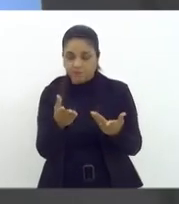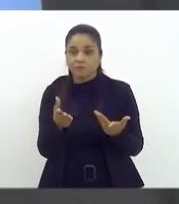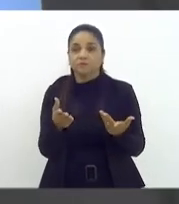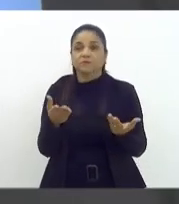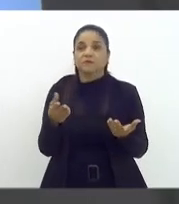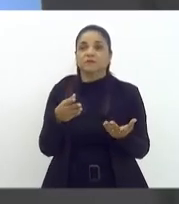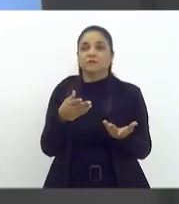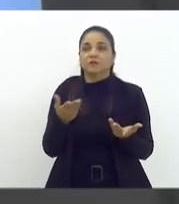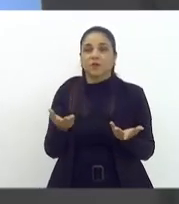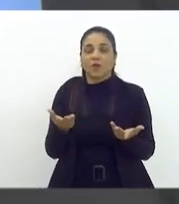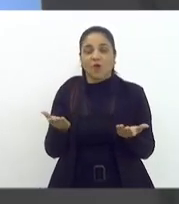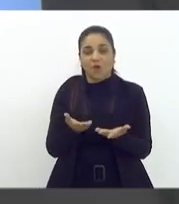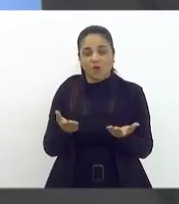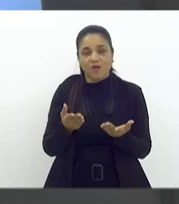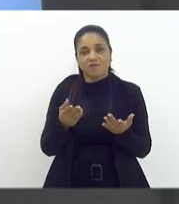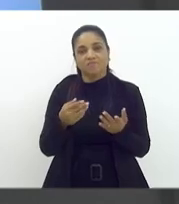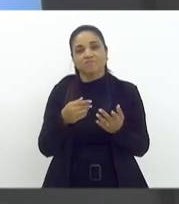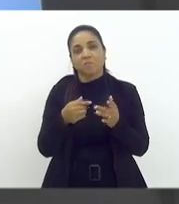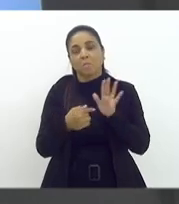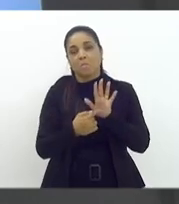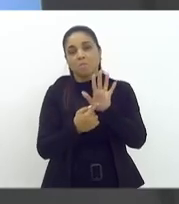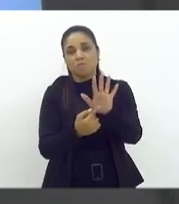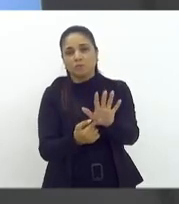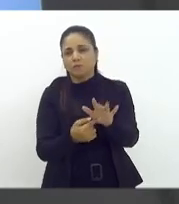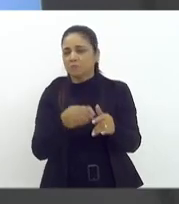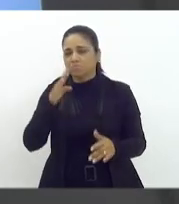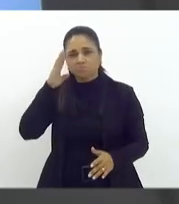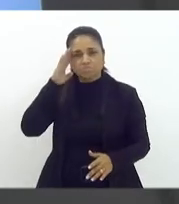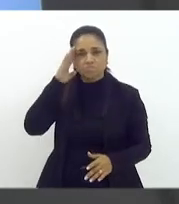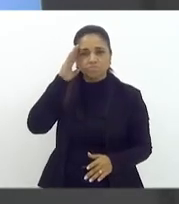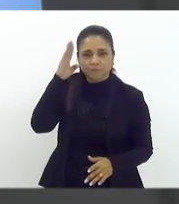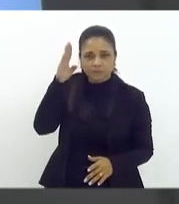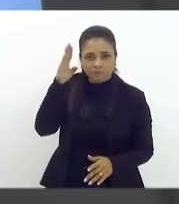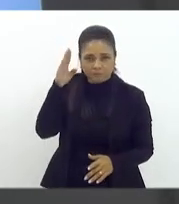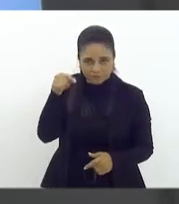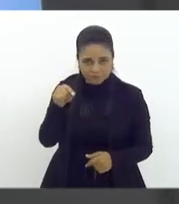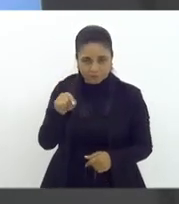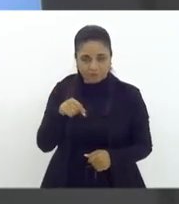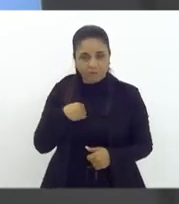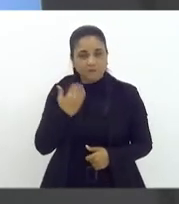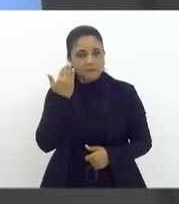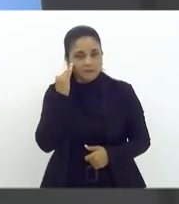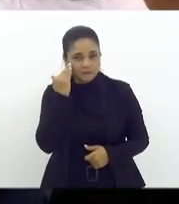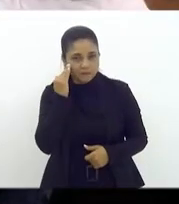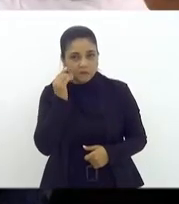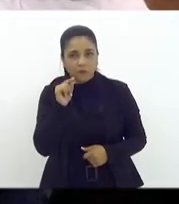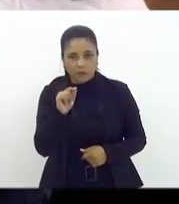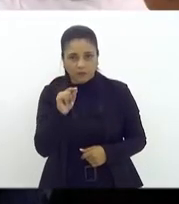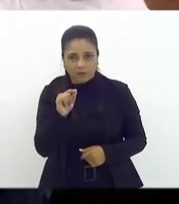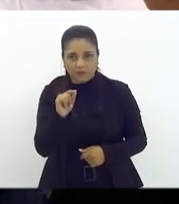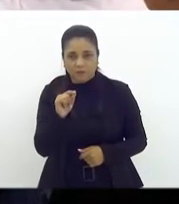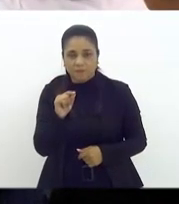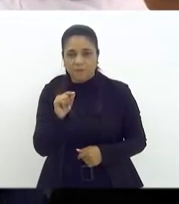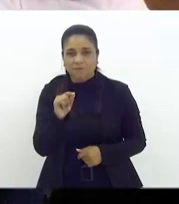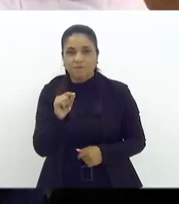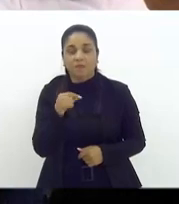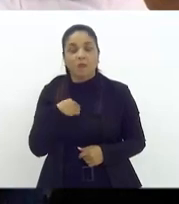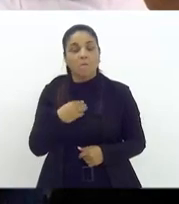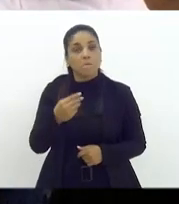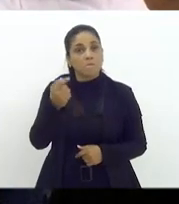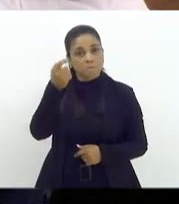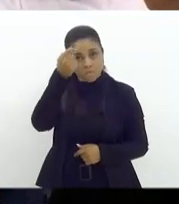eu quero só trazer um ponto que é essencial para a gente entender que eu tô falando da